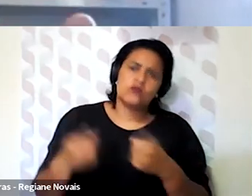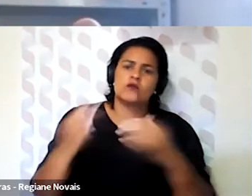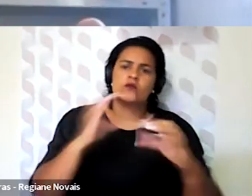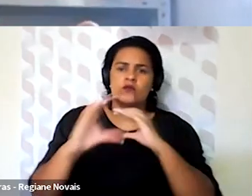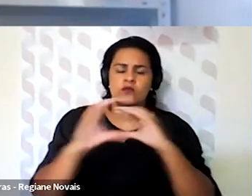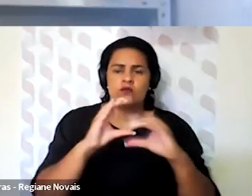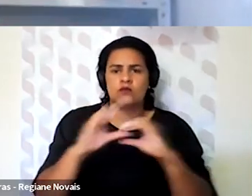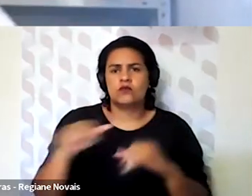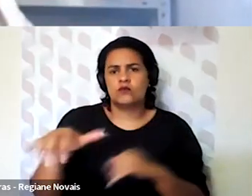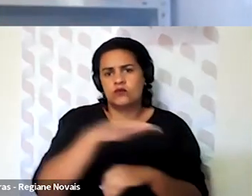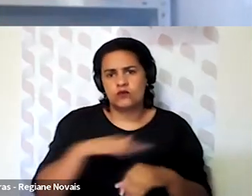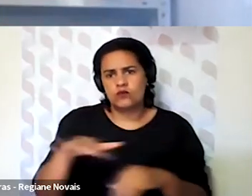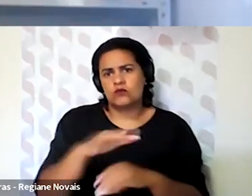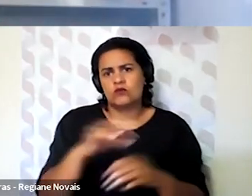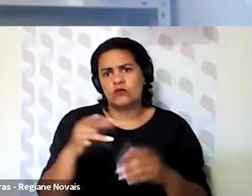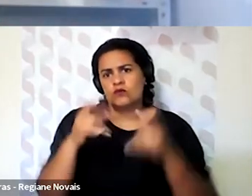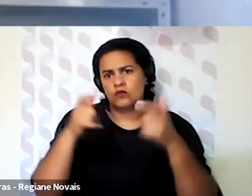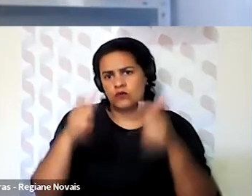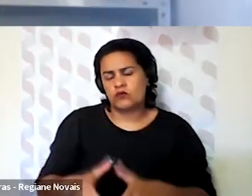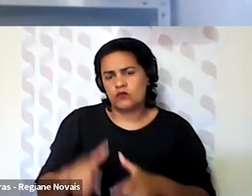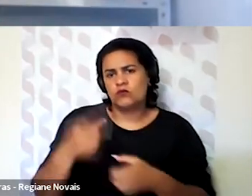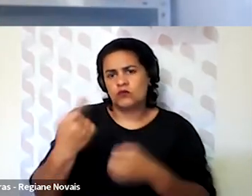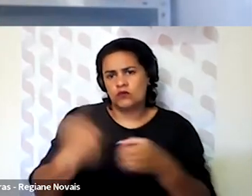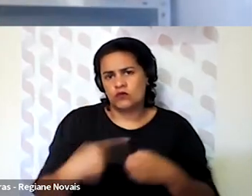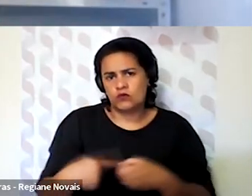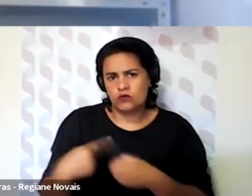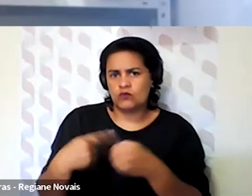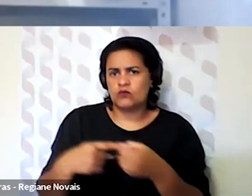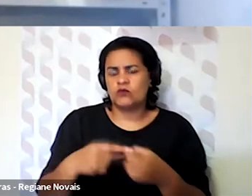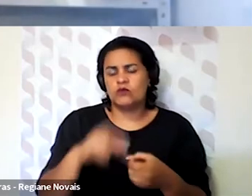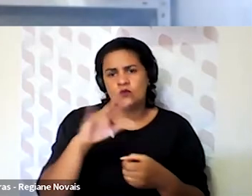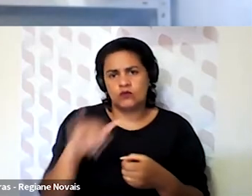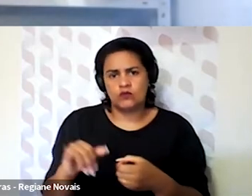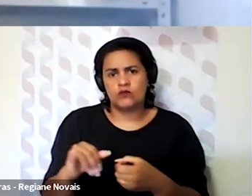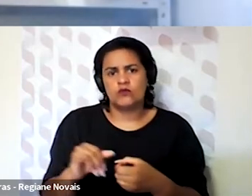que a comunicação pública se transforme numa comunicação pública robusta, não numa comunicação